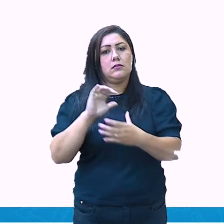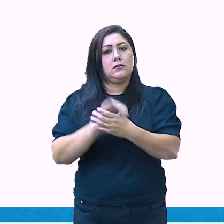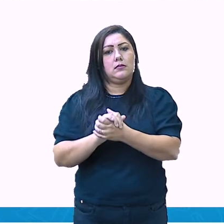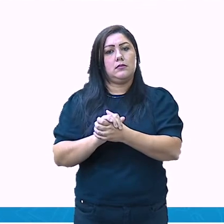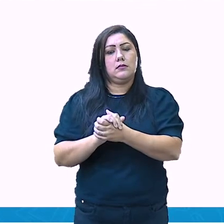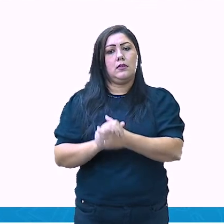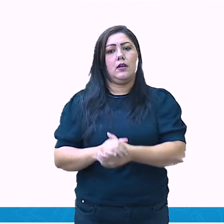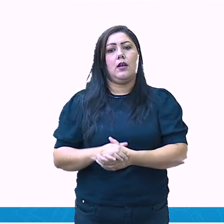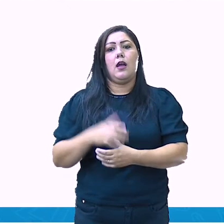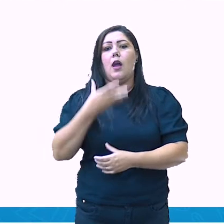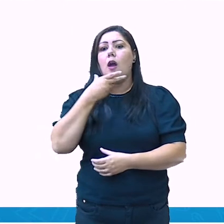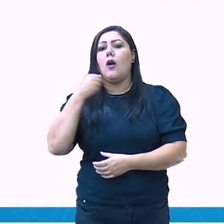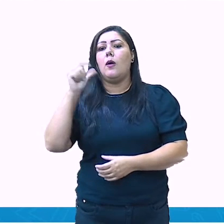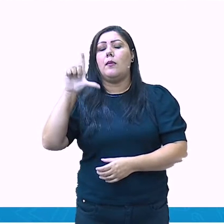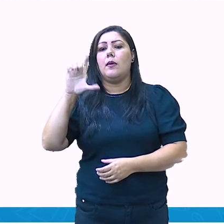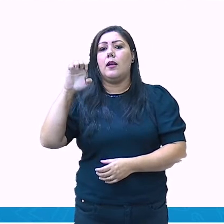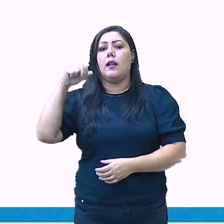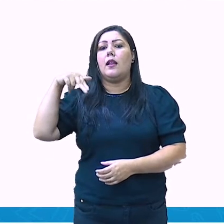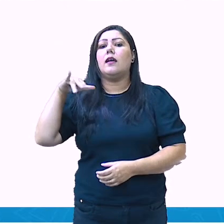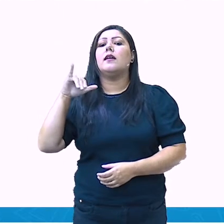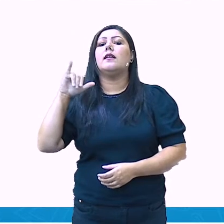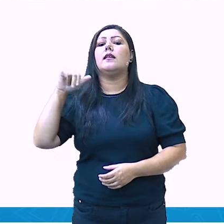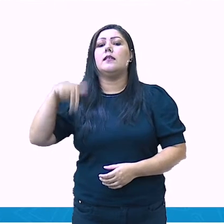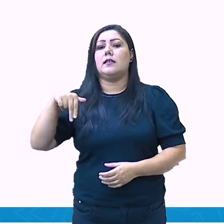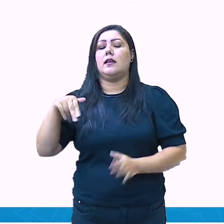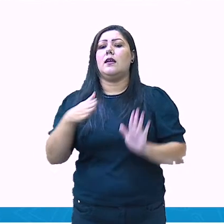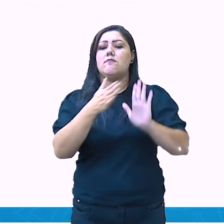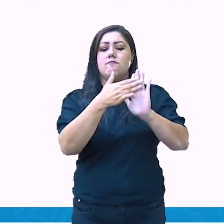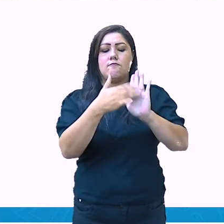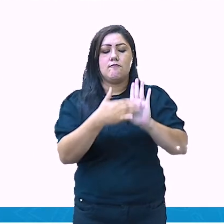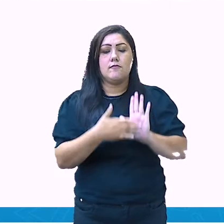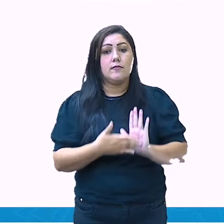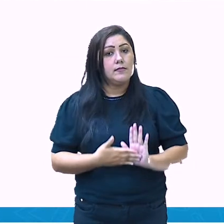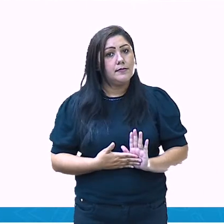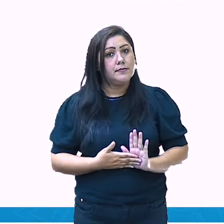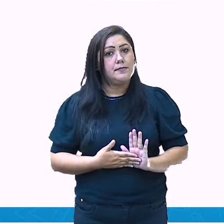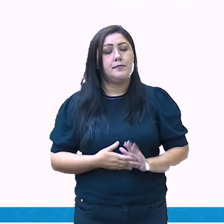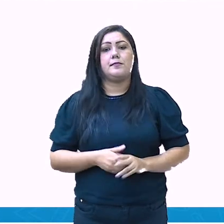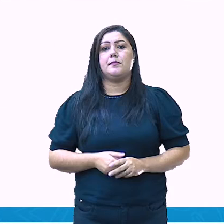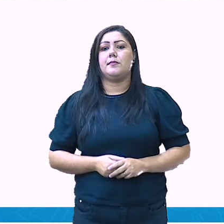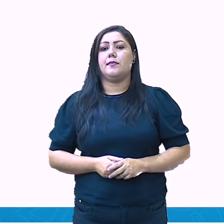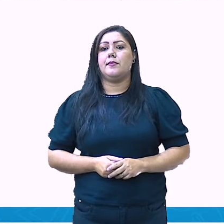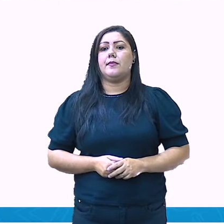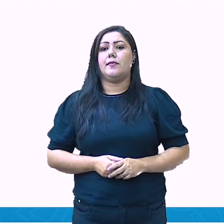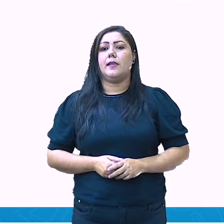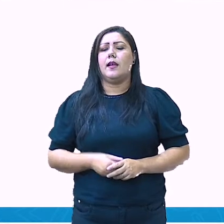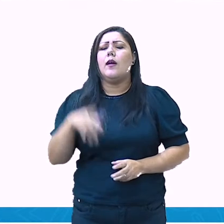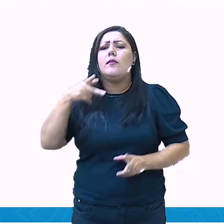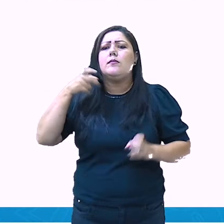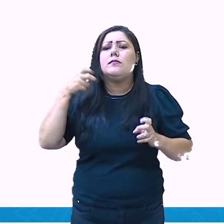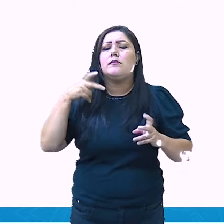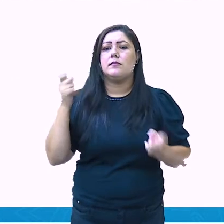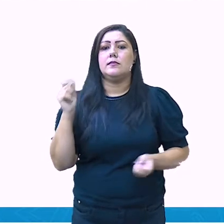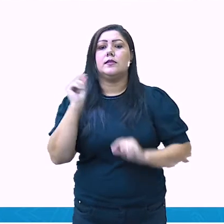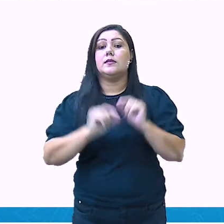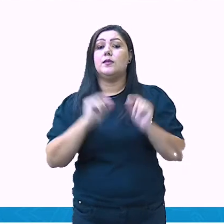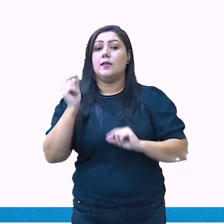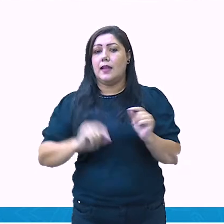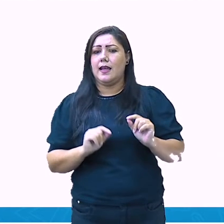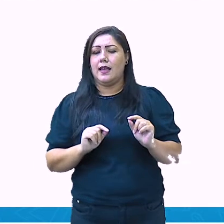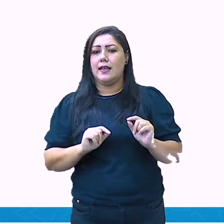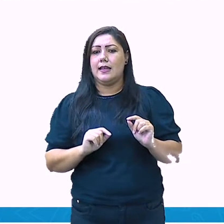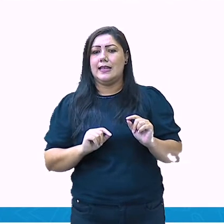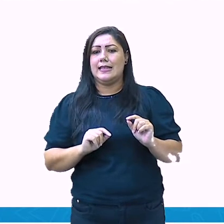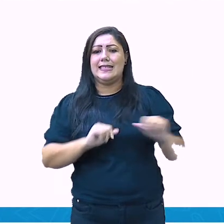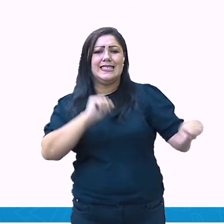e algumas das suas metas. Nós vamos perceber que essa mudança